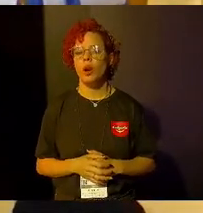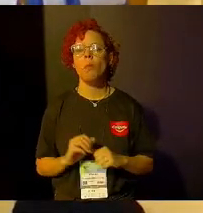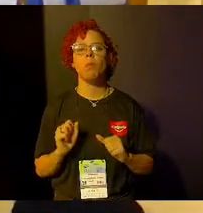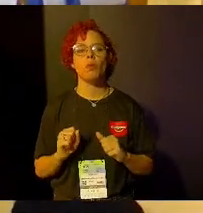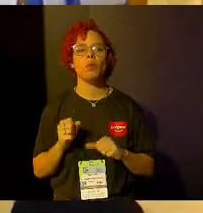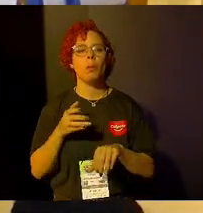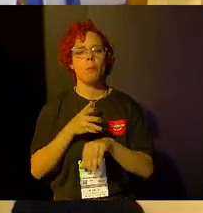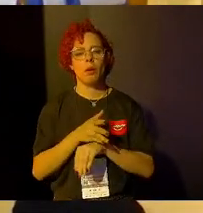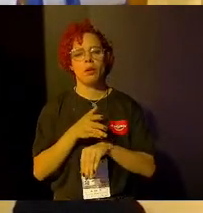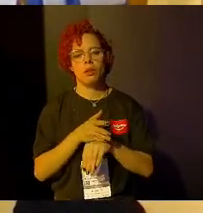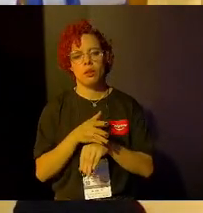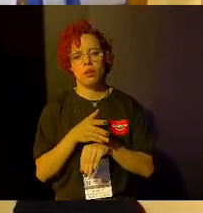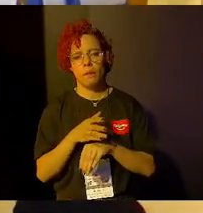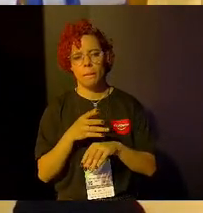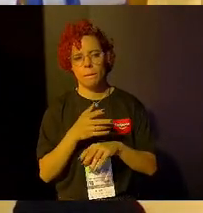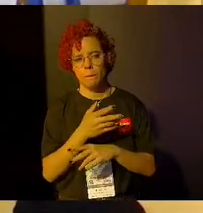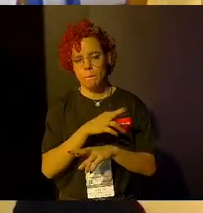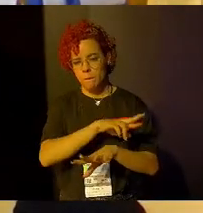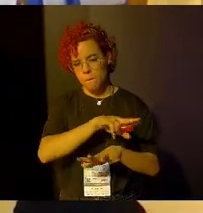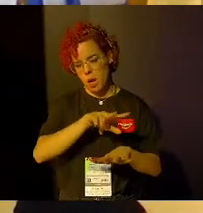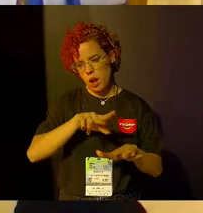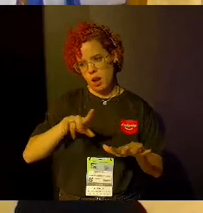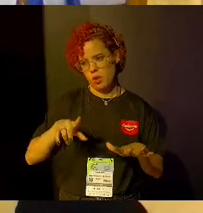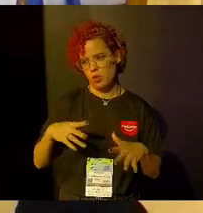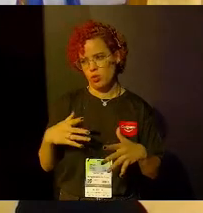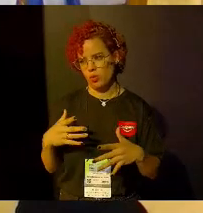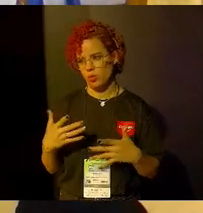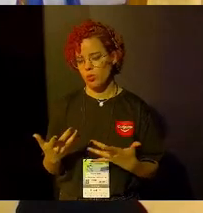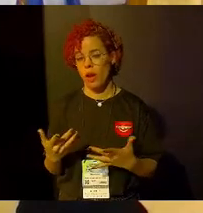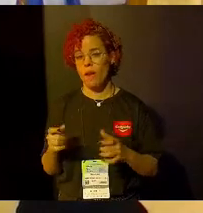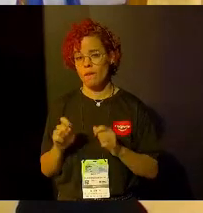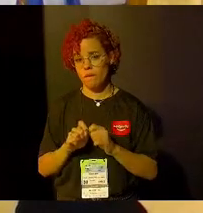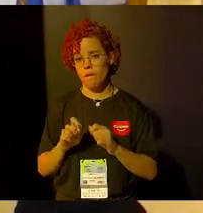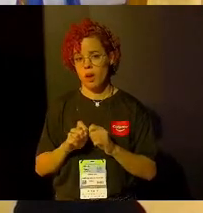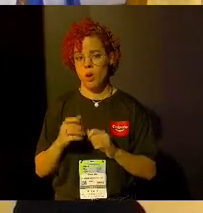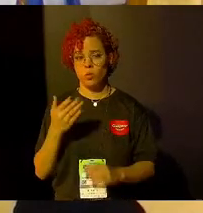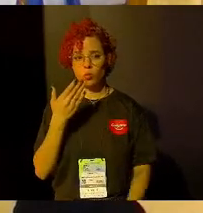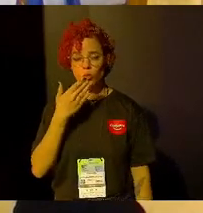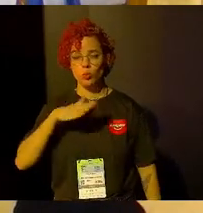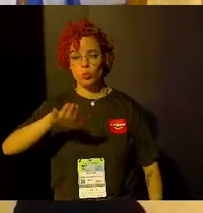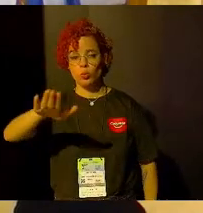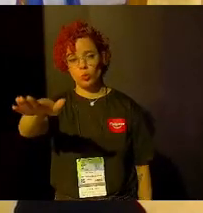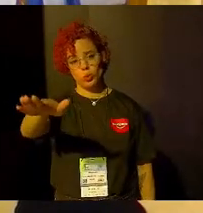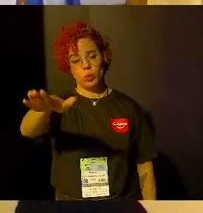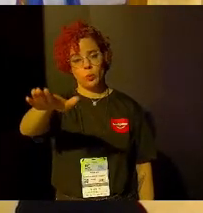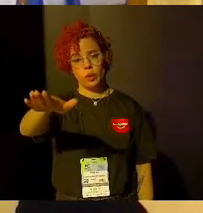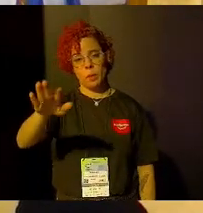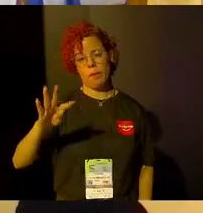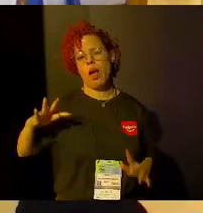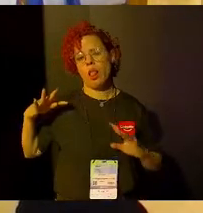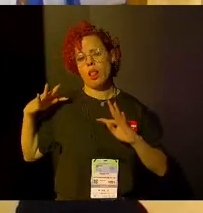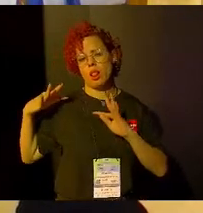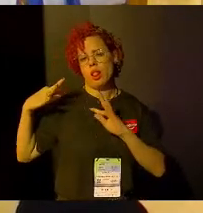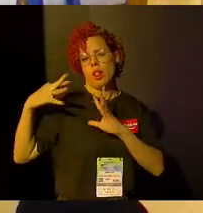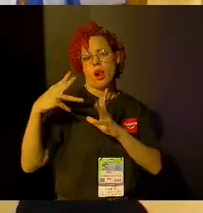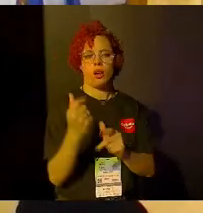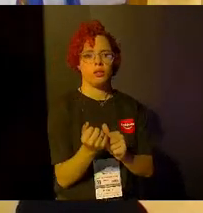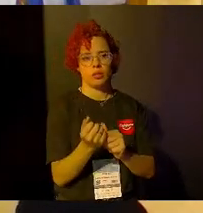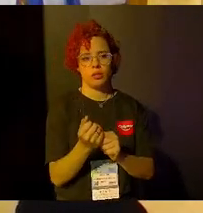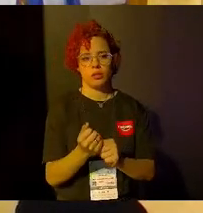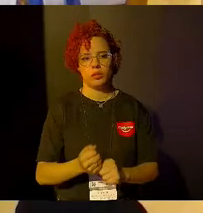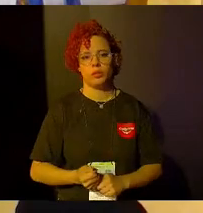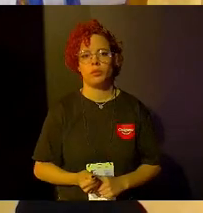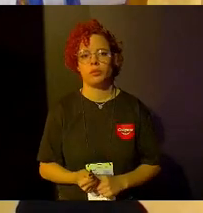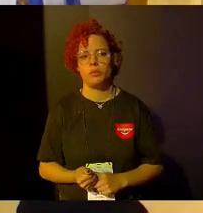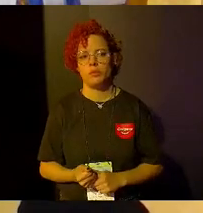momentos de macacos Então eu queria te pedir para encerrar fazendo a galera fazer o juramento para todo mundo sair daqui